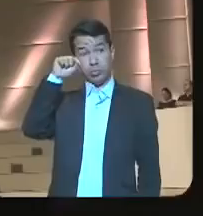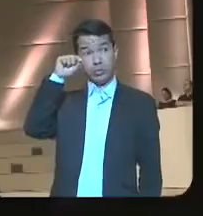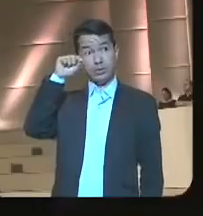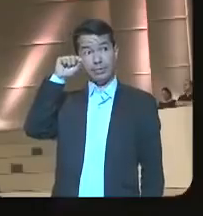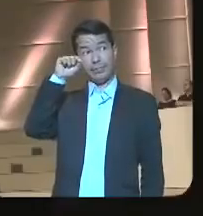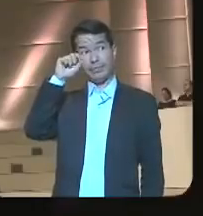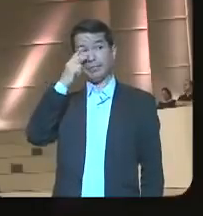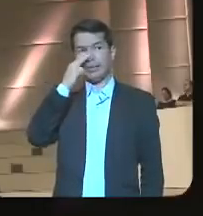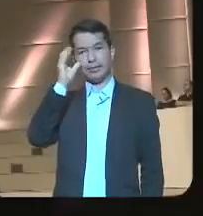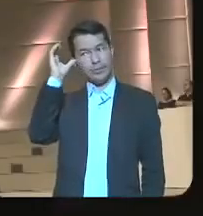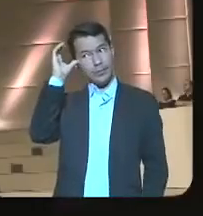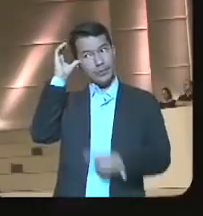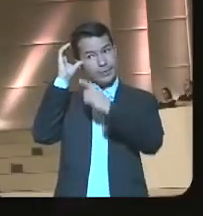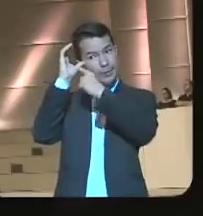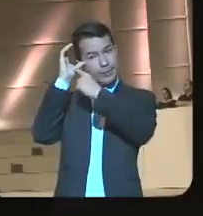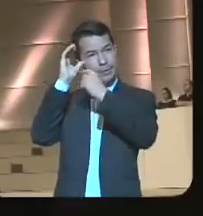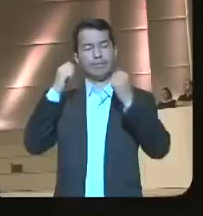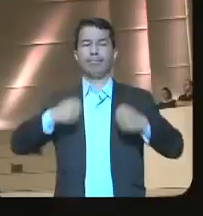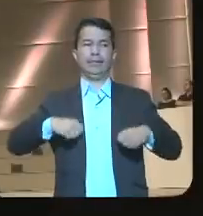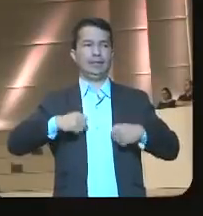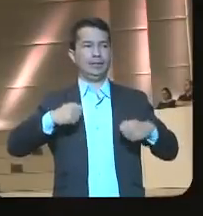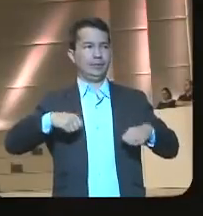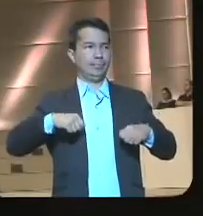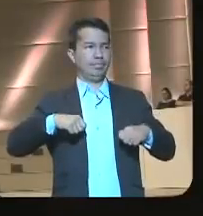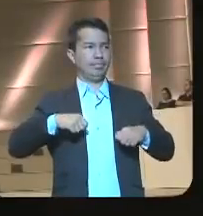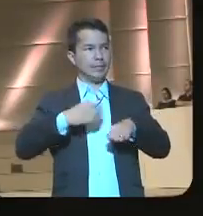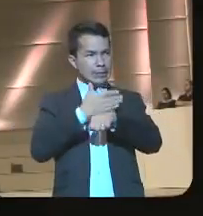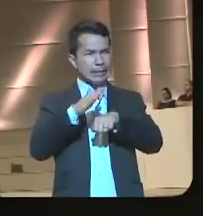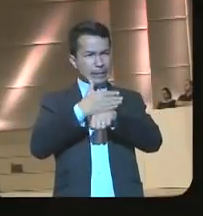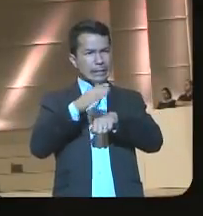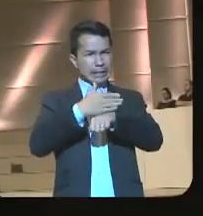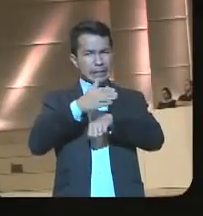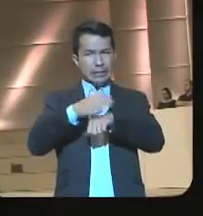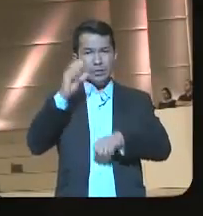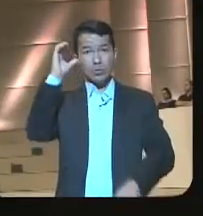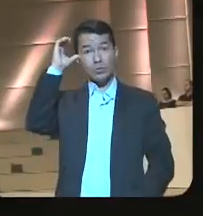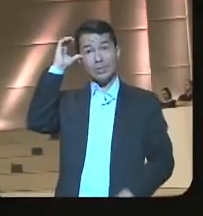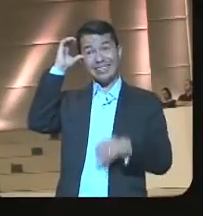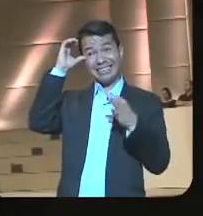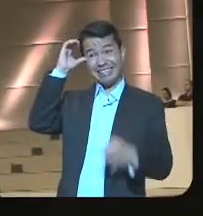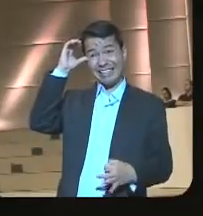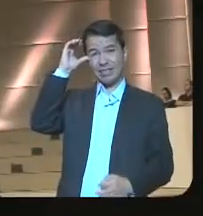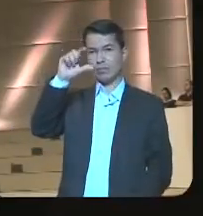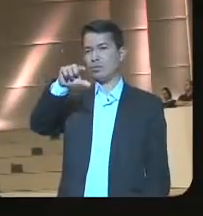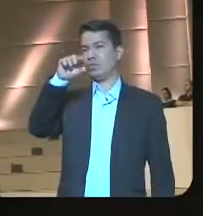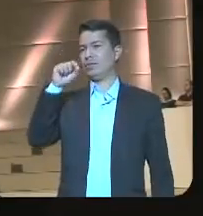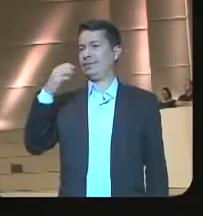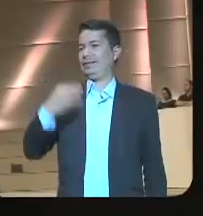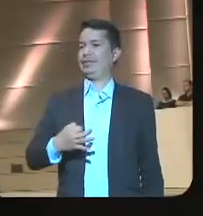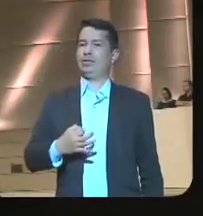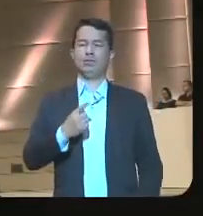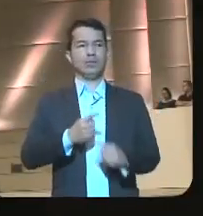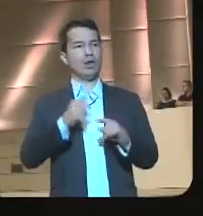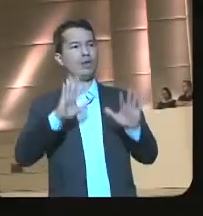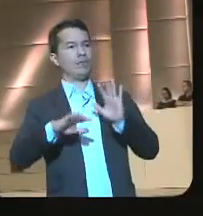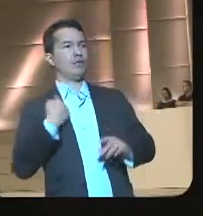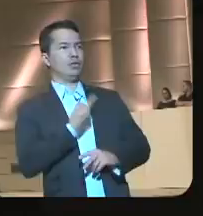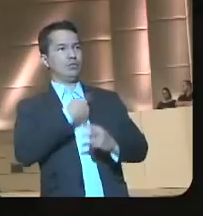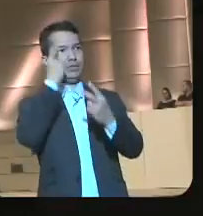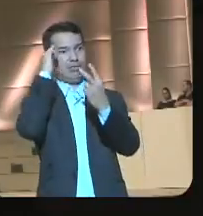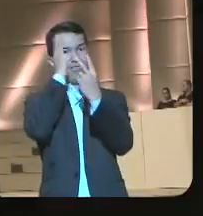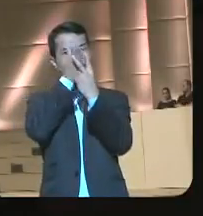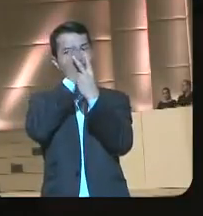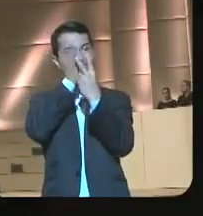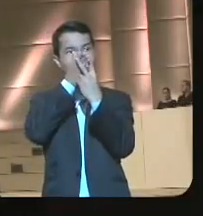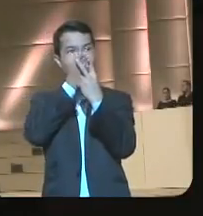é interessante isso deve ter afirmando aqui que ele decidiu colocar o senhor